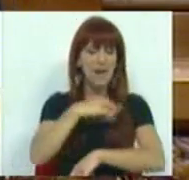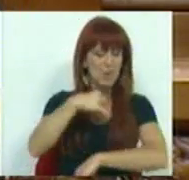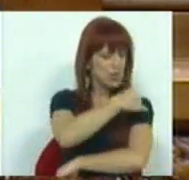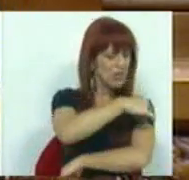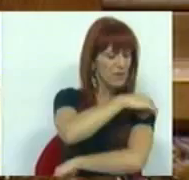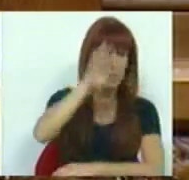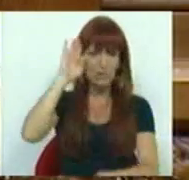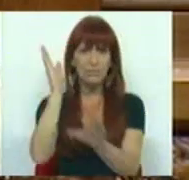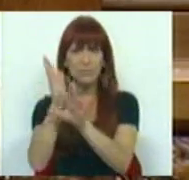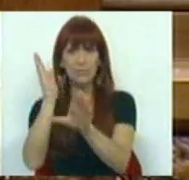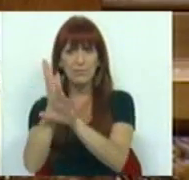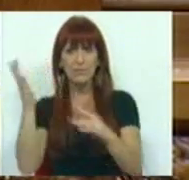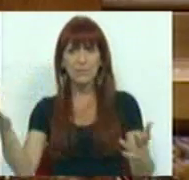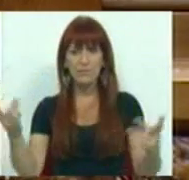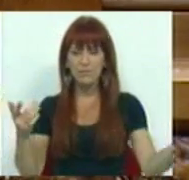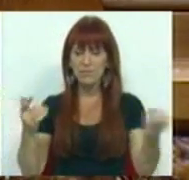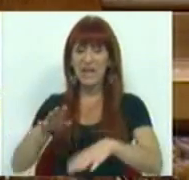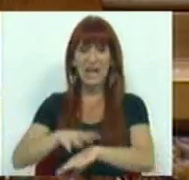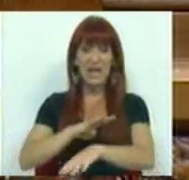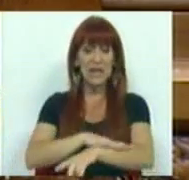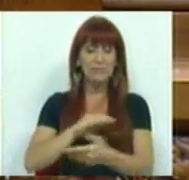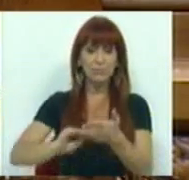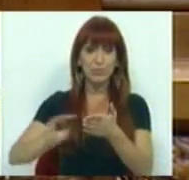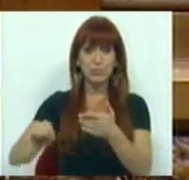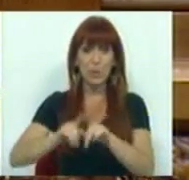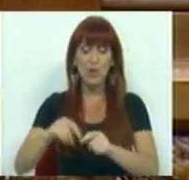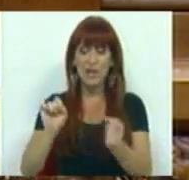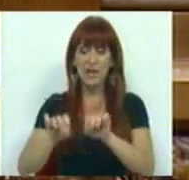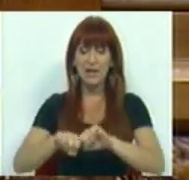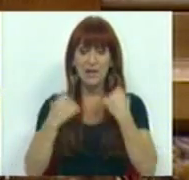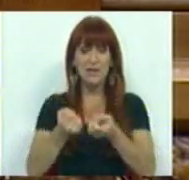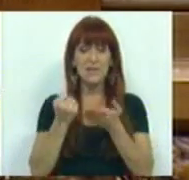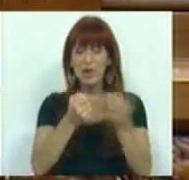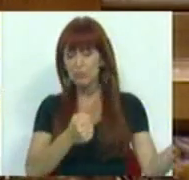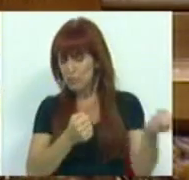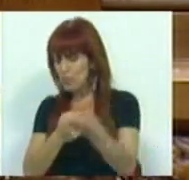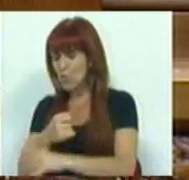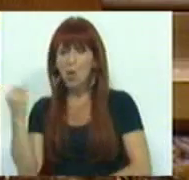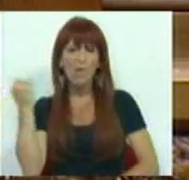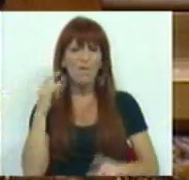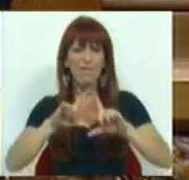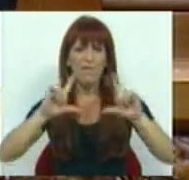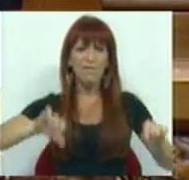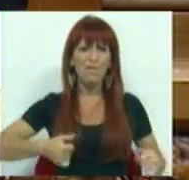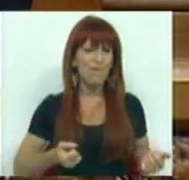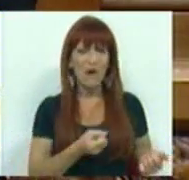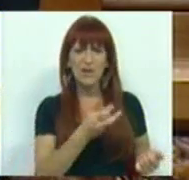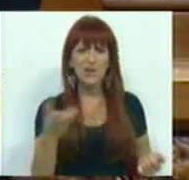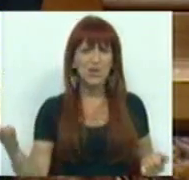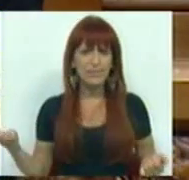enfermeiros, psicólogos, administrativos, assistentes sociais, todos a falsos recibos